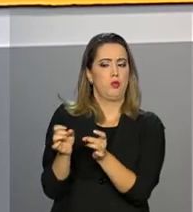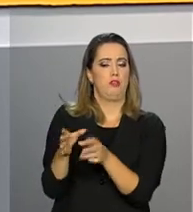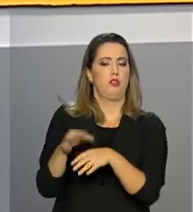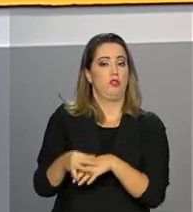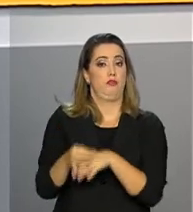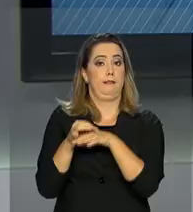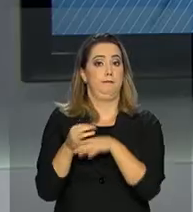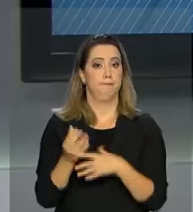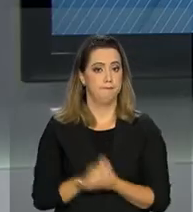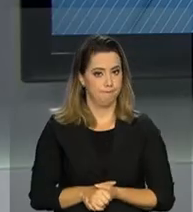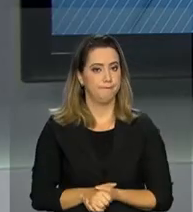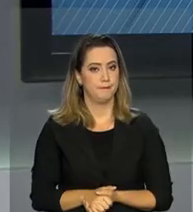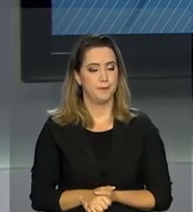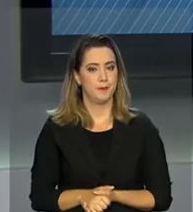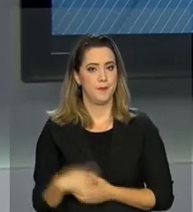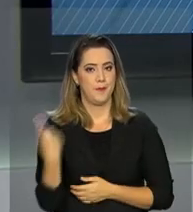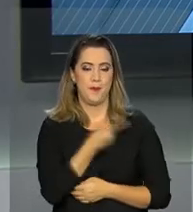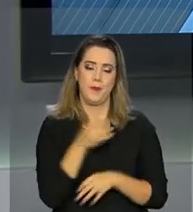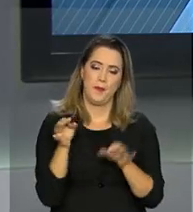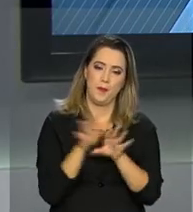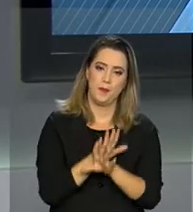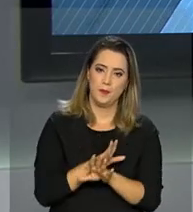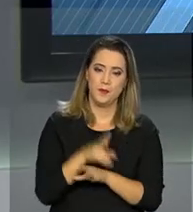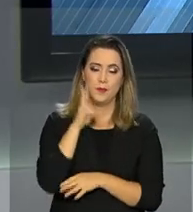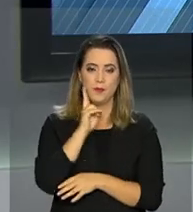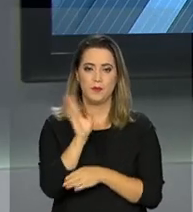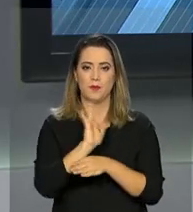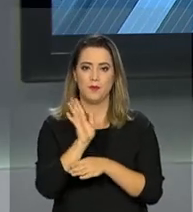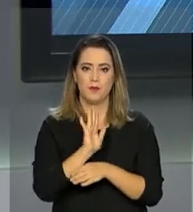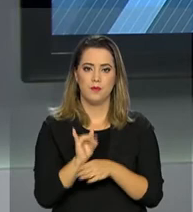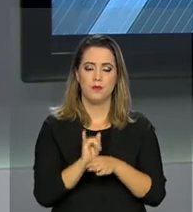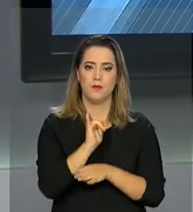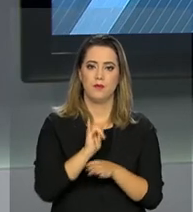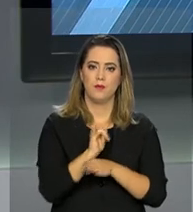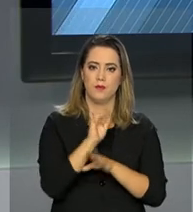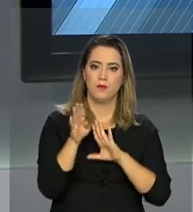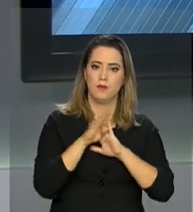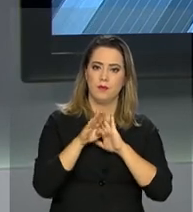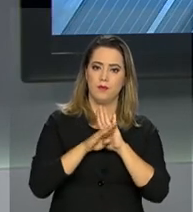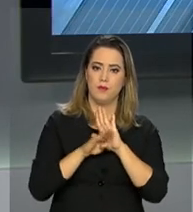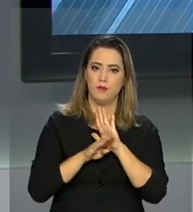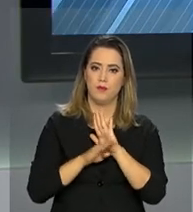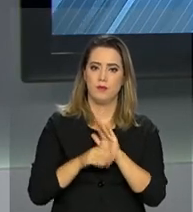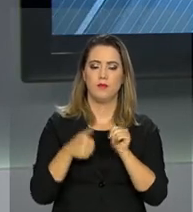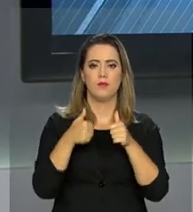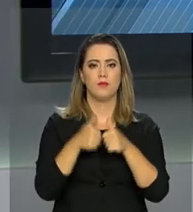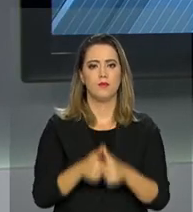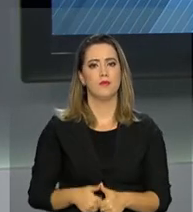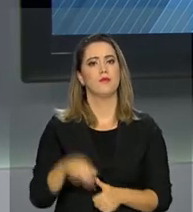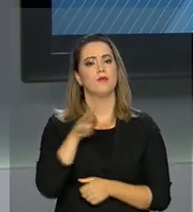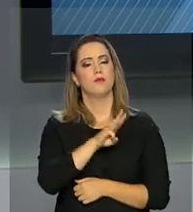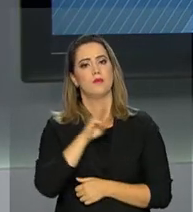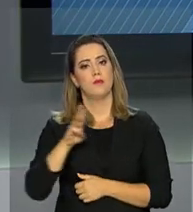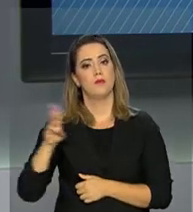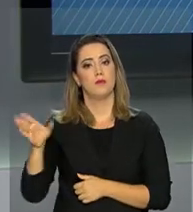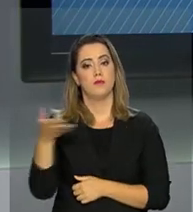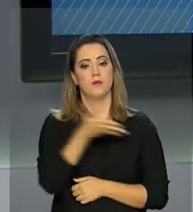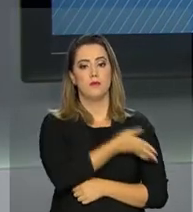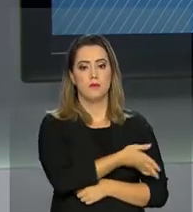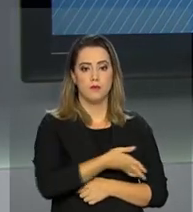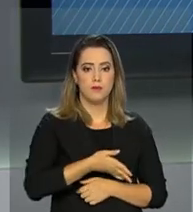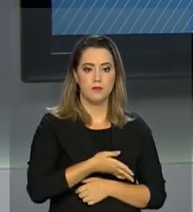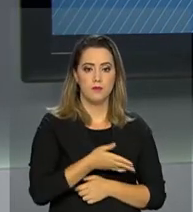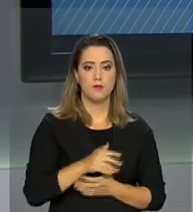carne nós ficamos por aqui você pode rever as reportagens no youtube e toda a nossa programação também está na